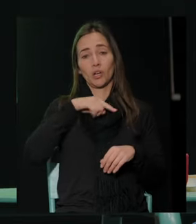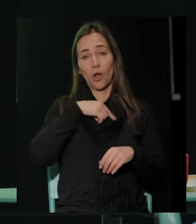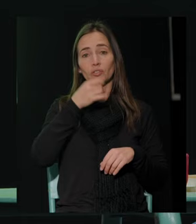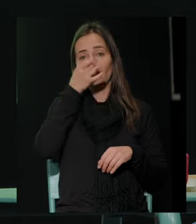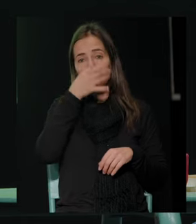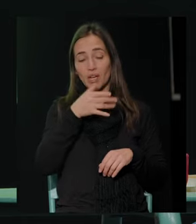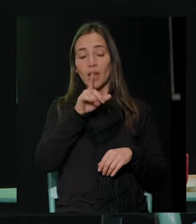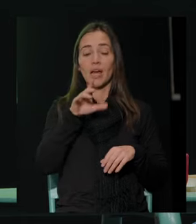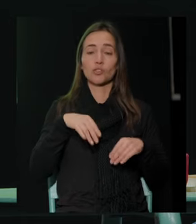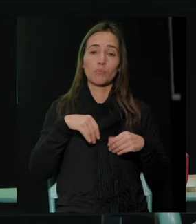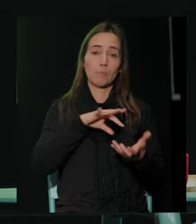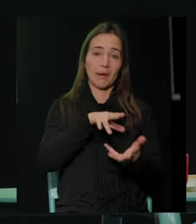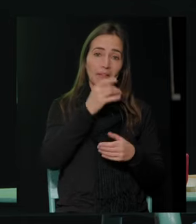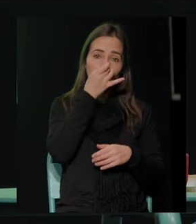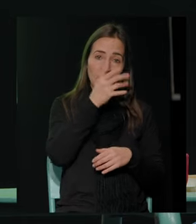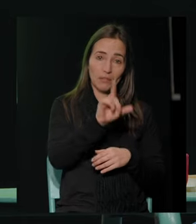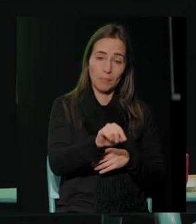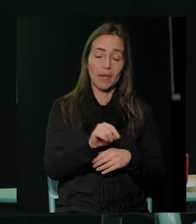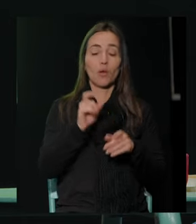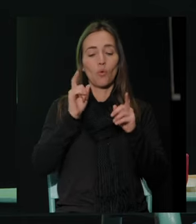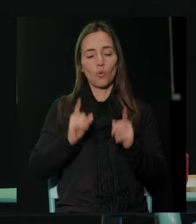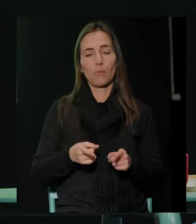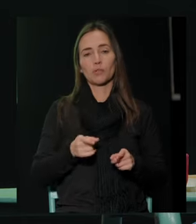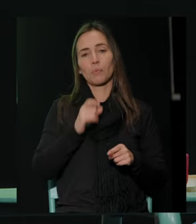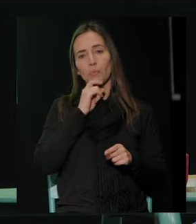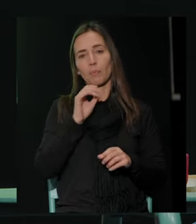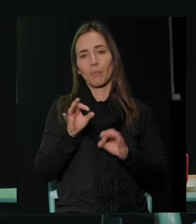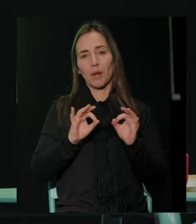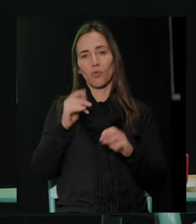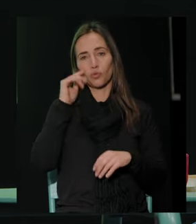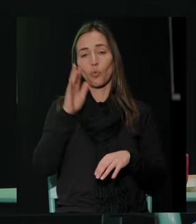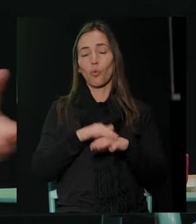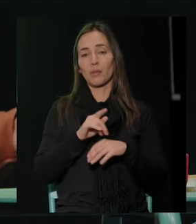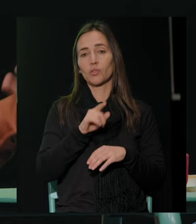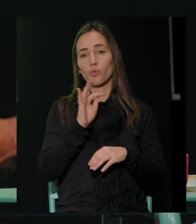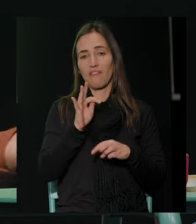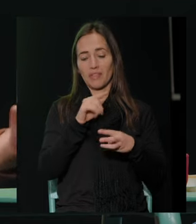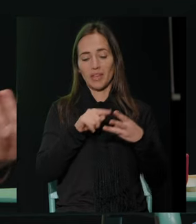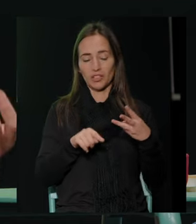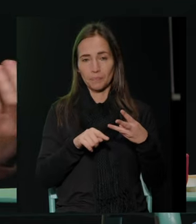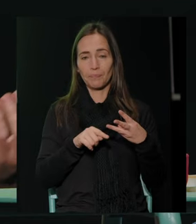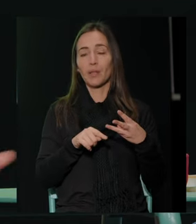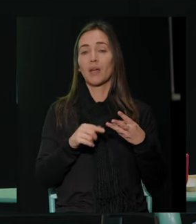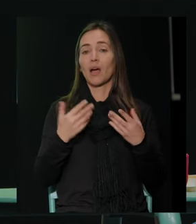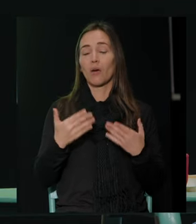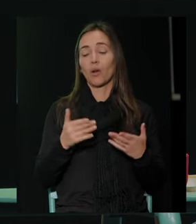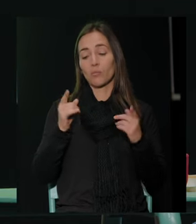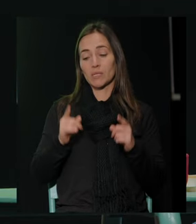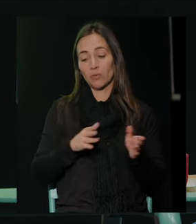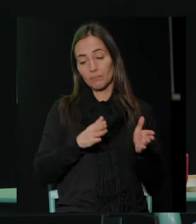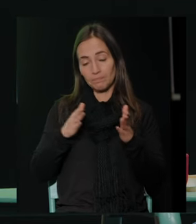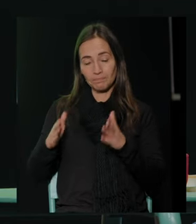planeta, tem de ser o ponto de partida para preparar então o futuro, daí os três Fs. Entrando agora um pouco, se calhar, nas